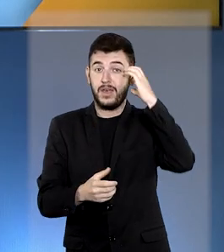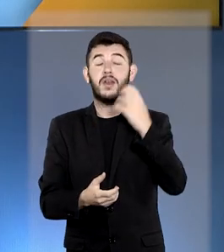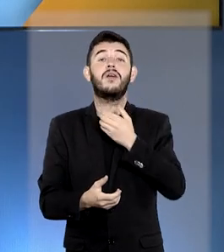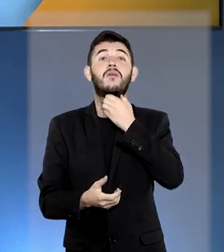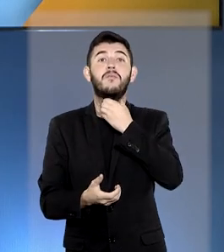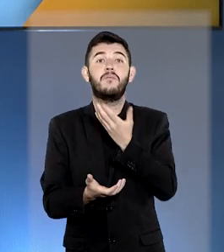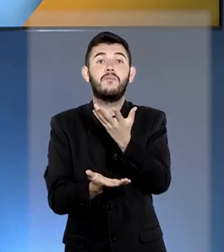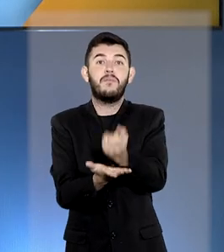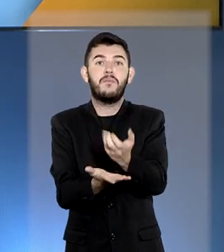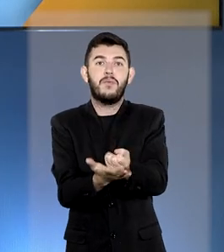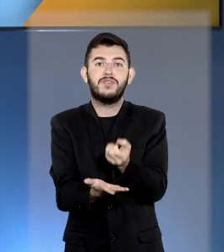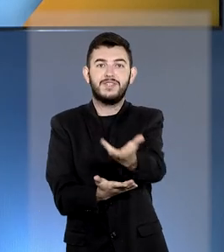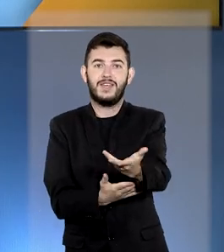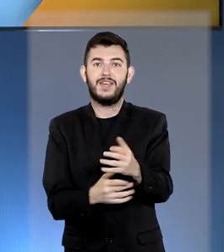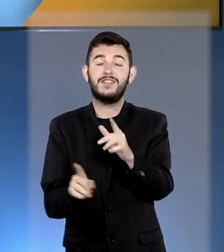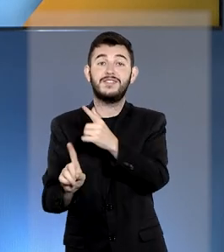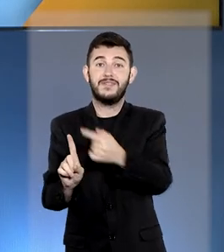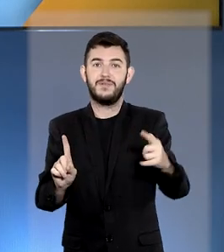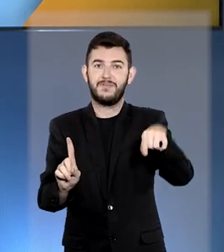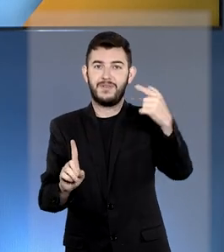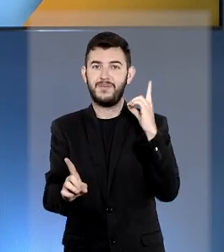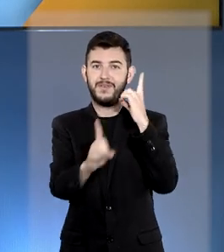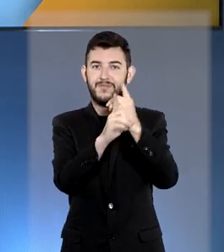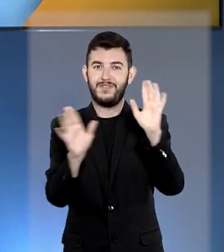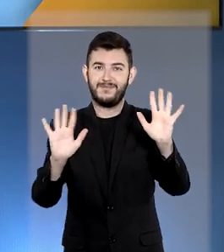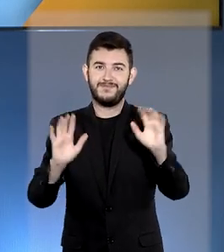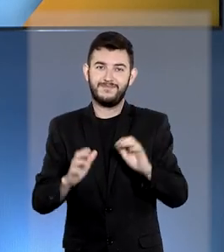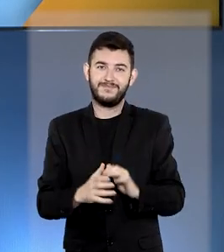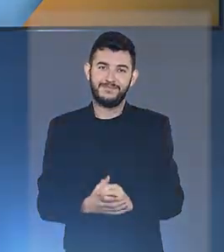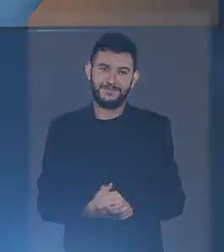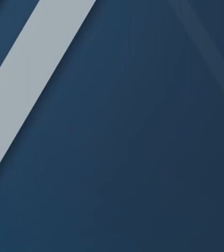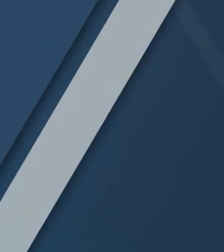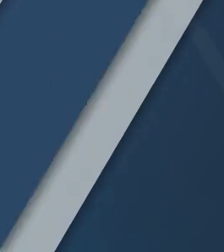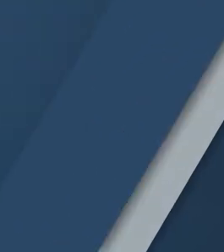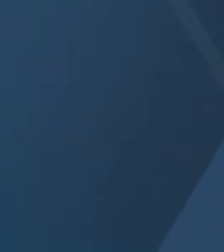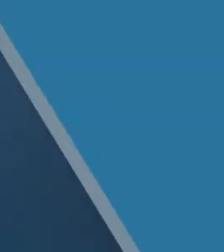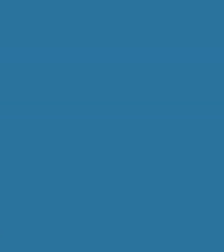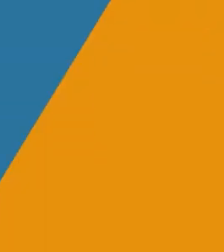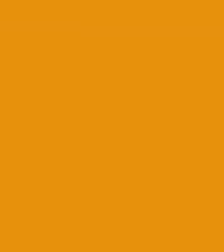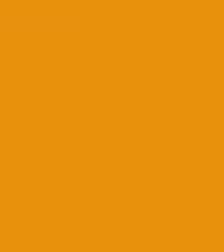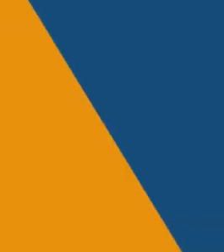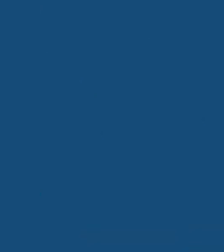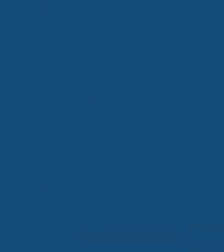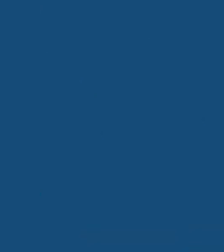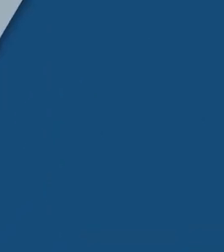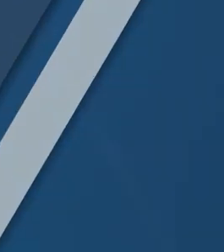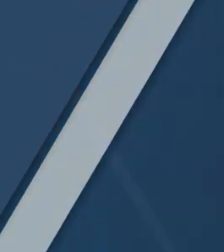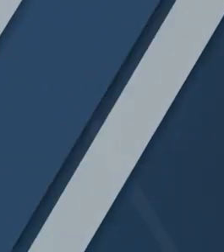plataformas de podcast. A gente volta semana que vem. Tchau, tchau!